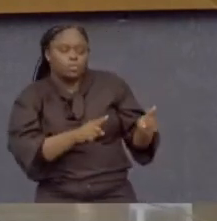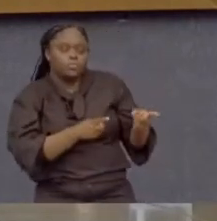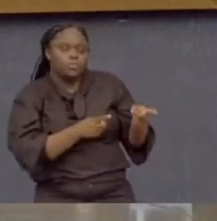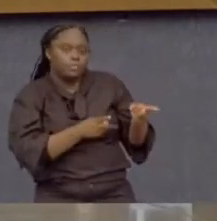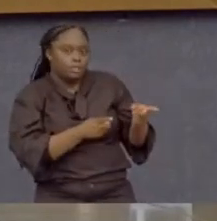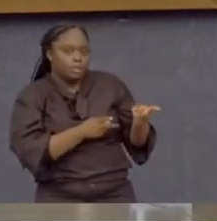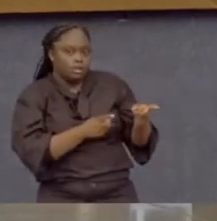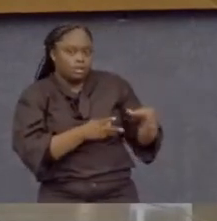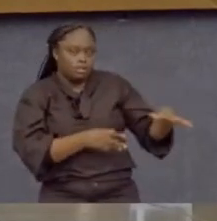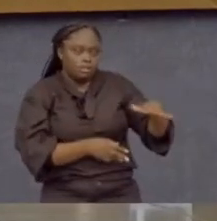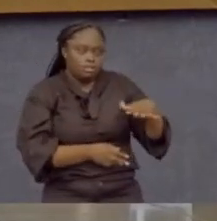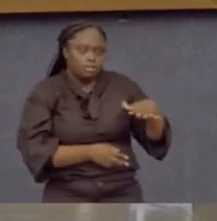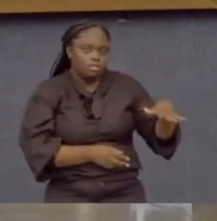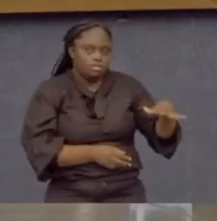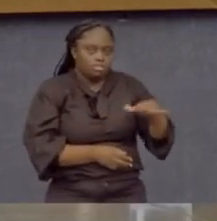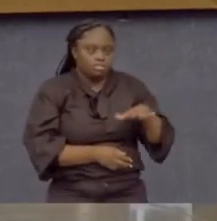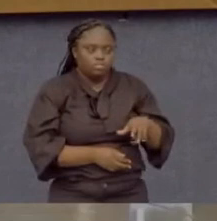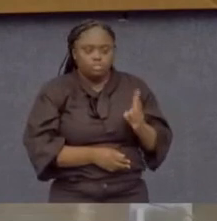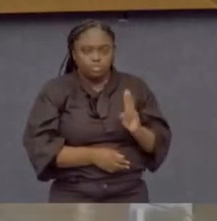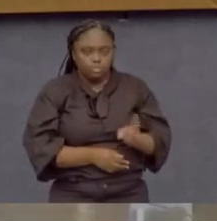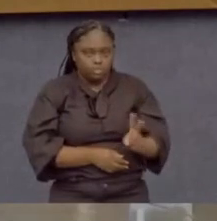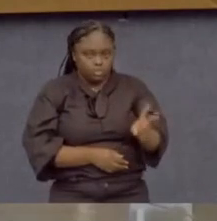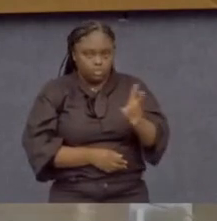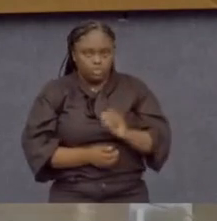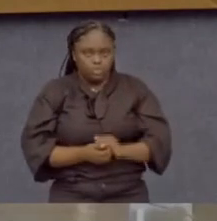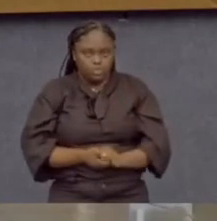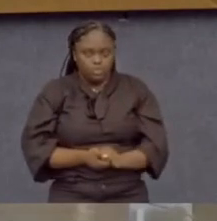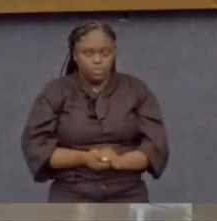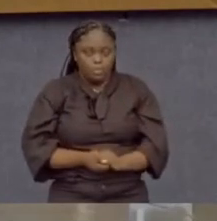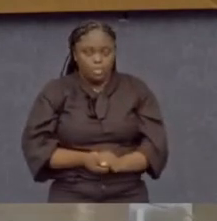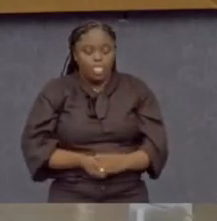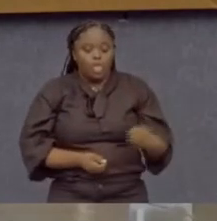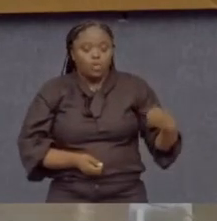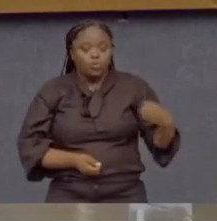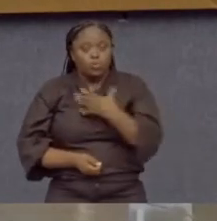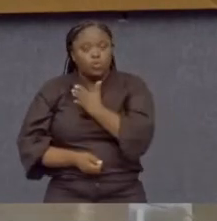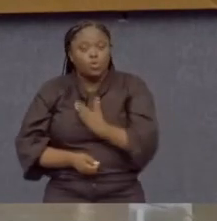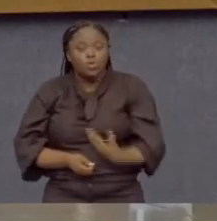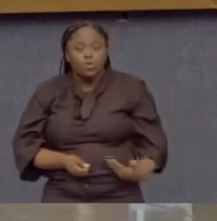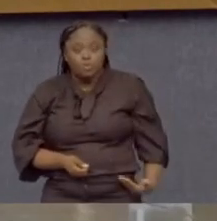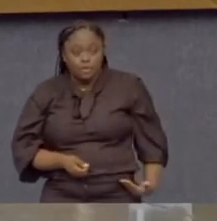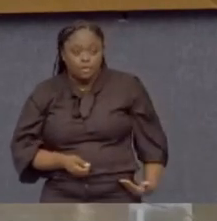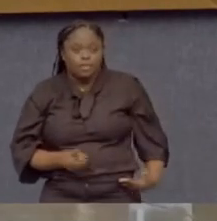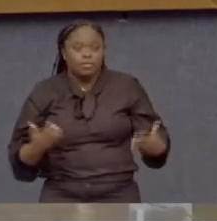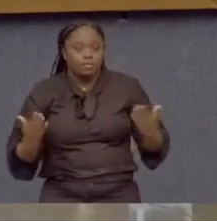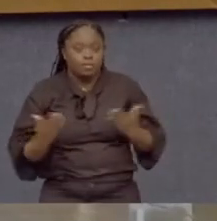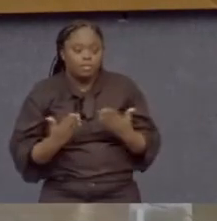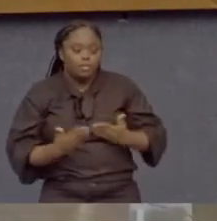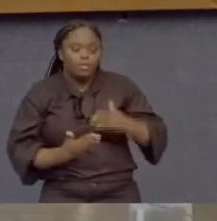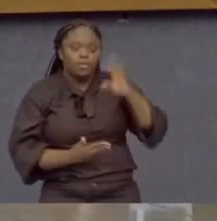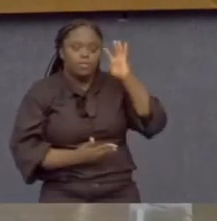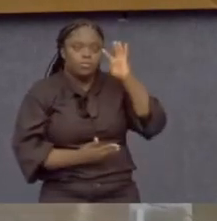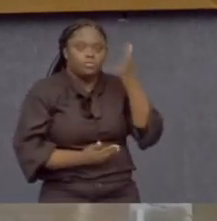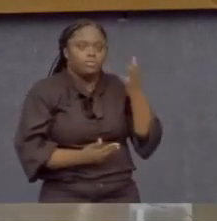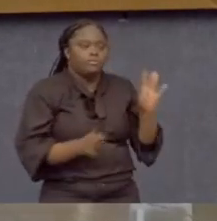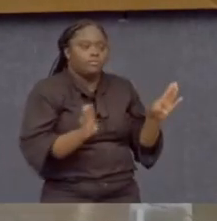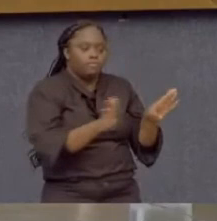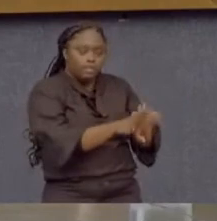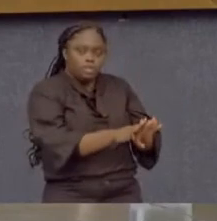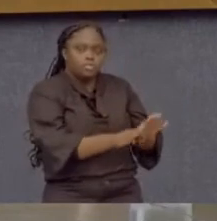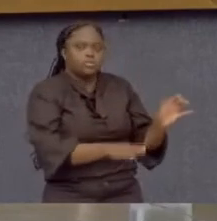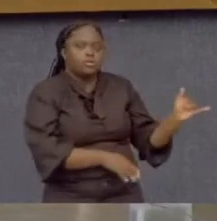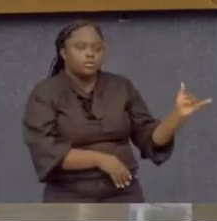área. A minha posição foi essa. Quando o novo governo assumiu e resolveu fechar novamente o